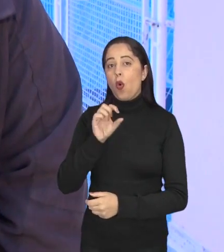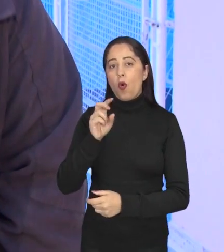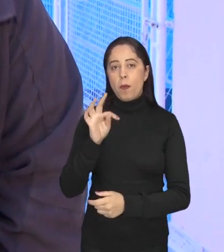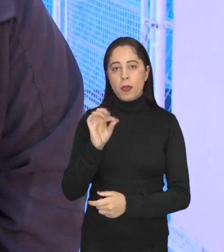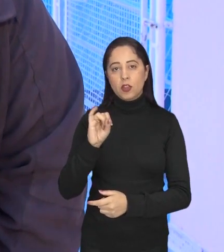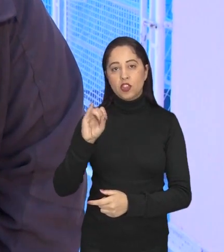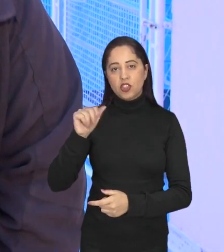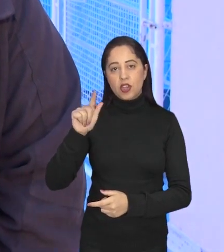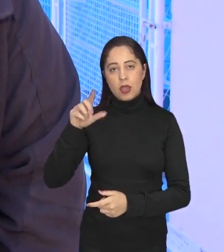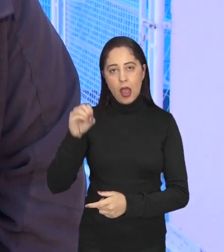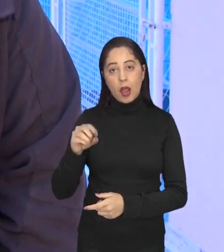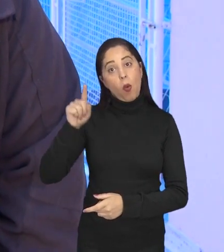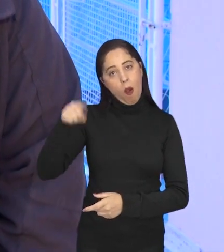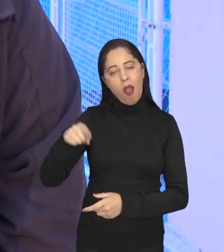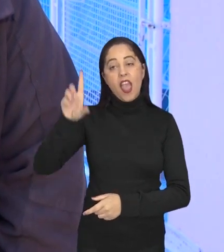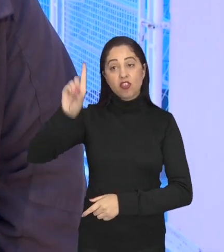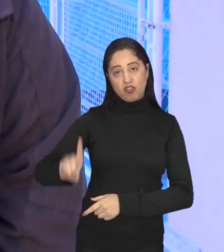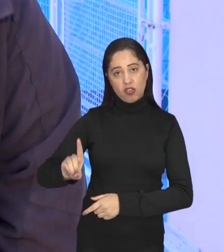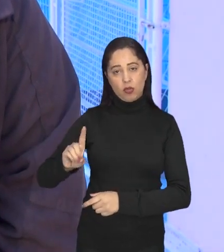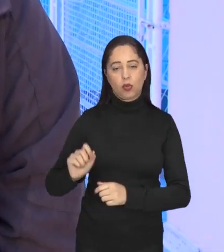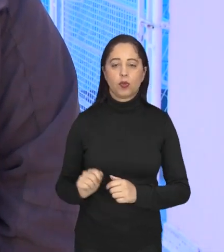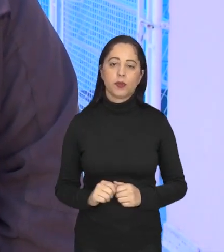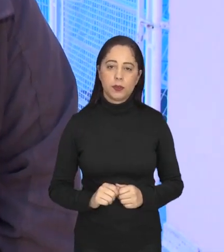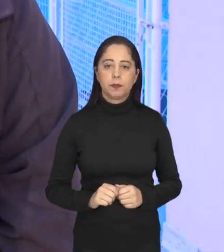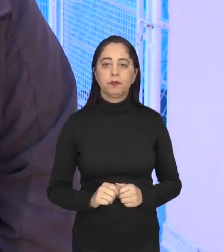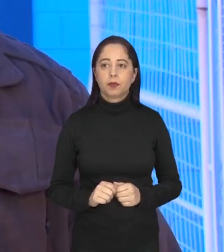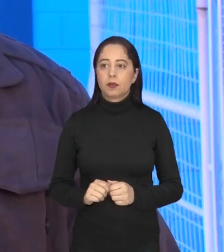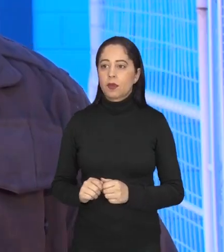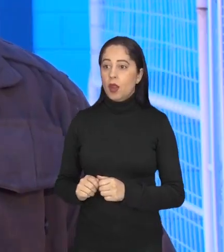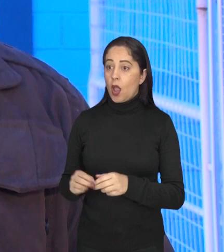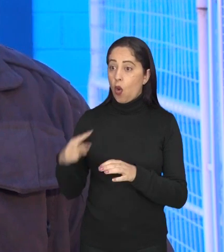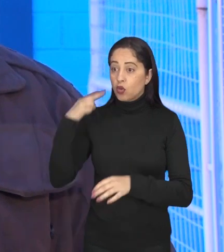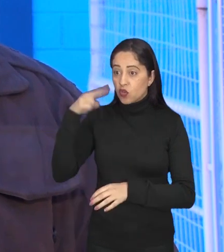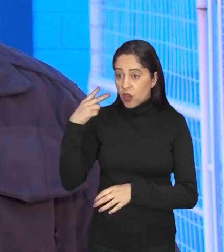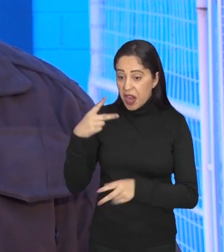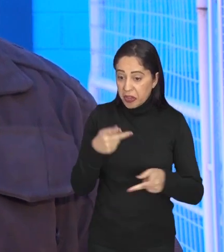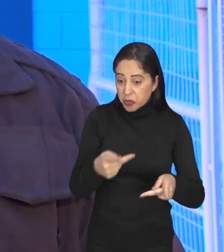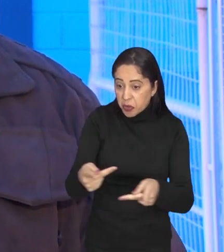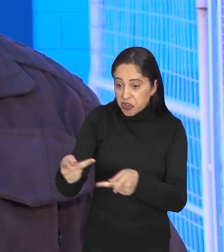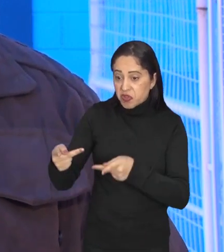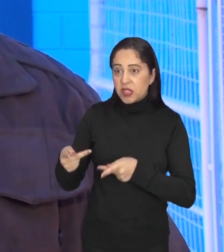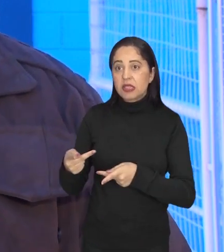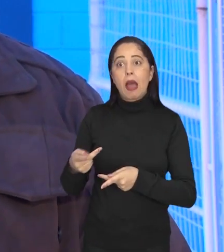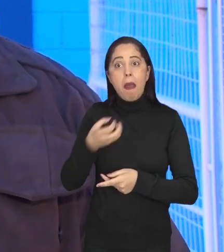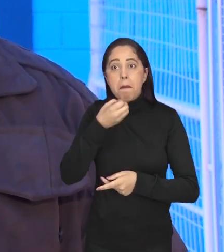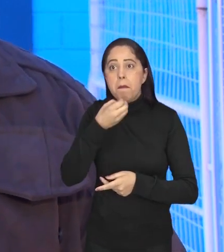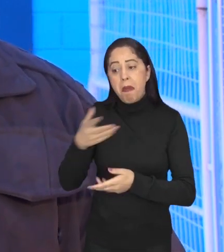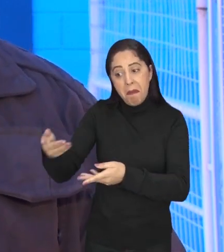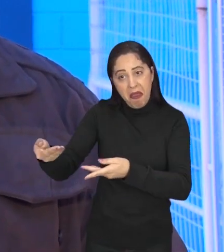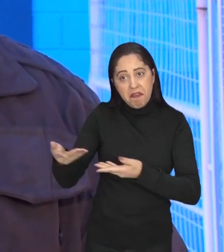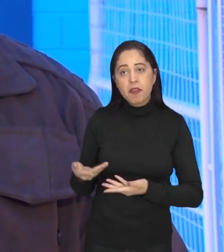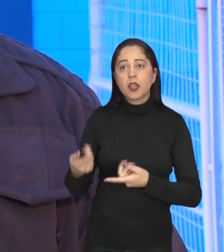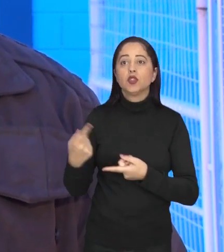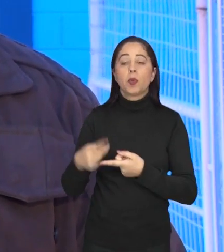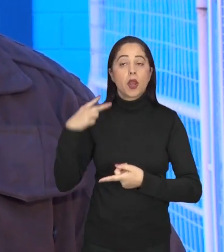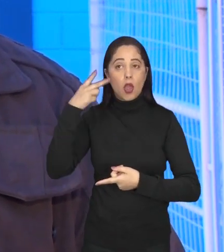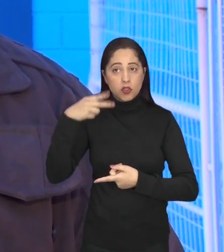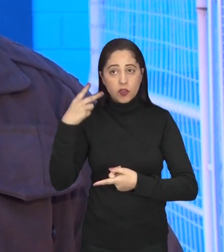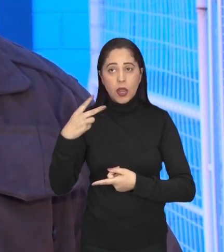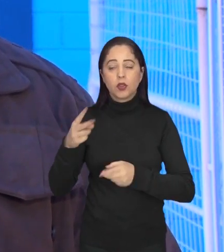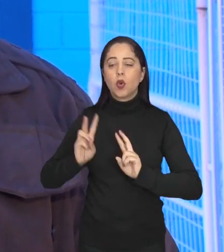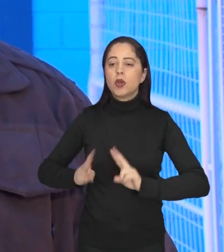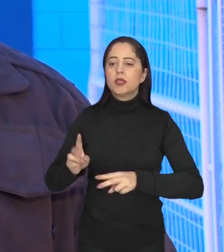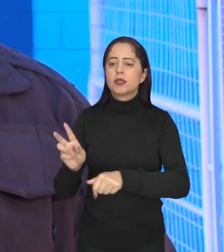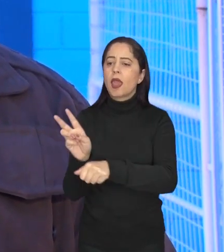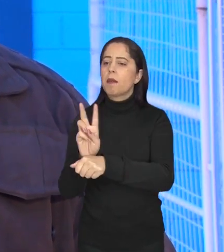foi recebido pelo diretor da associação, Tiago Araújo. A visita da Frente Parlamentar sempre é bem-vinda, né? Pois os